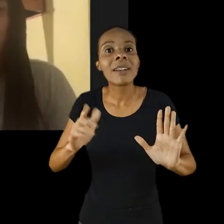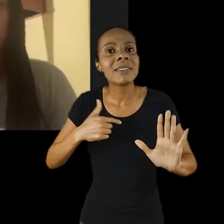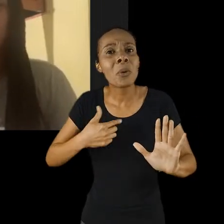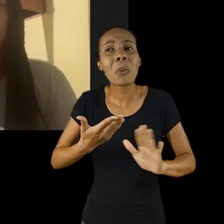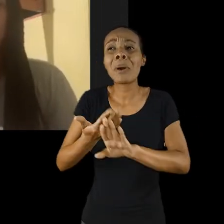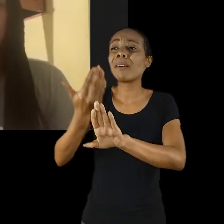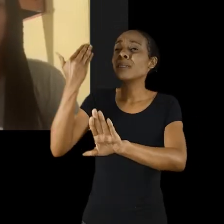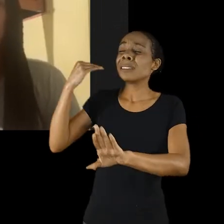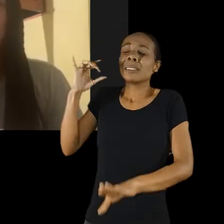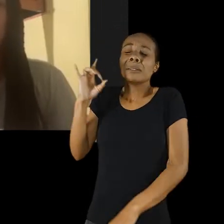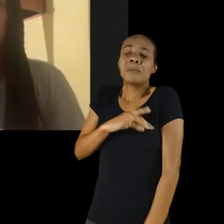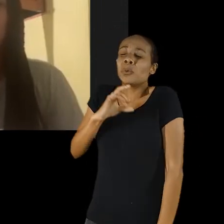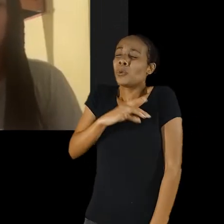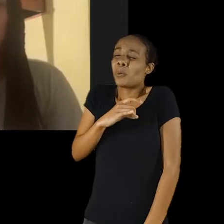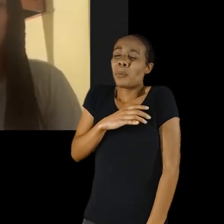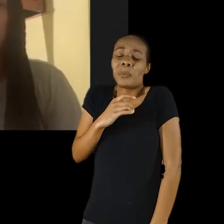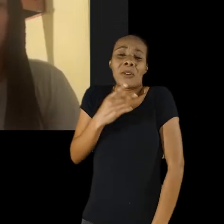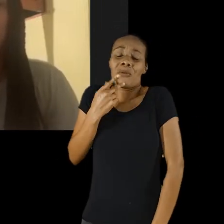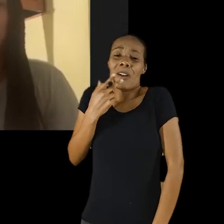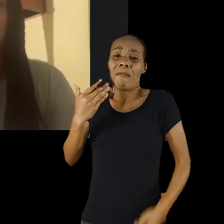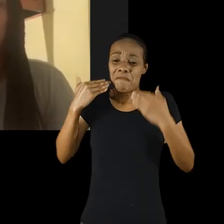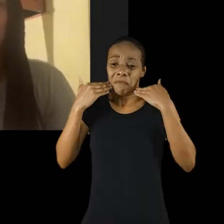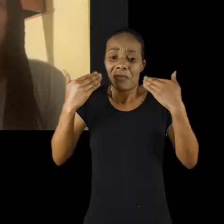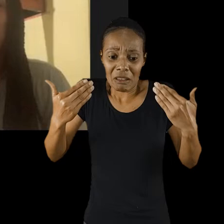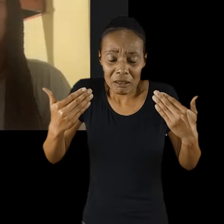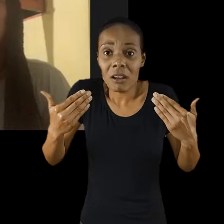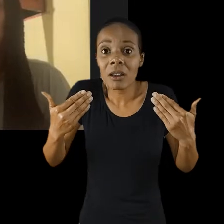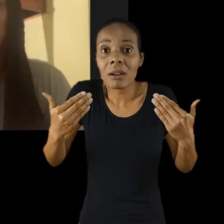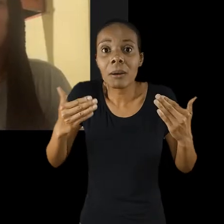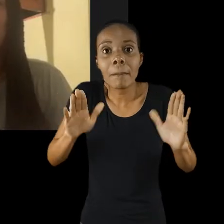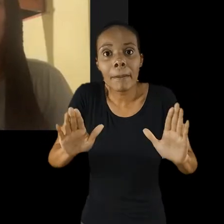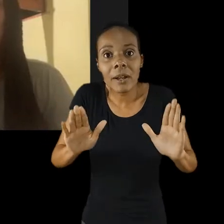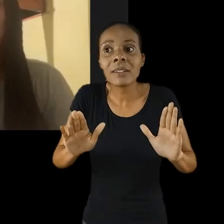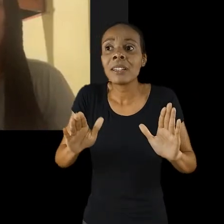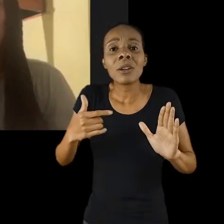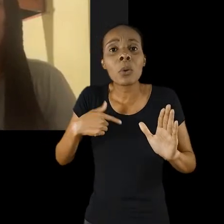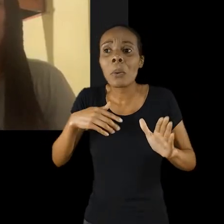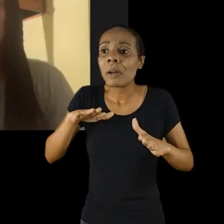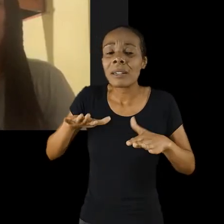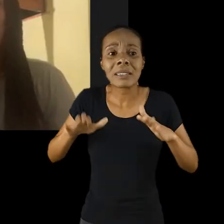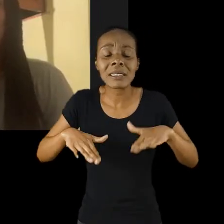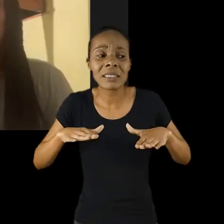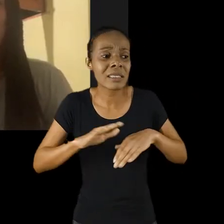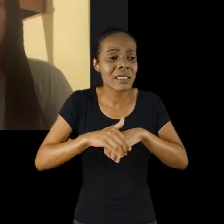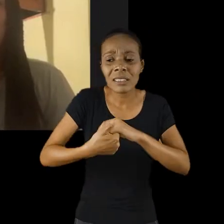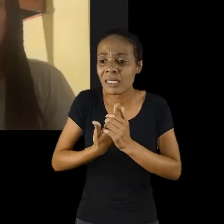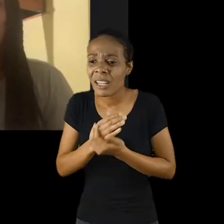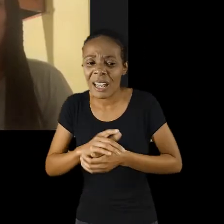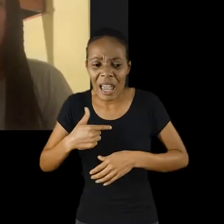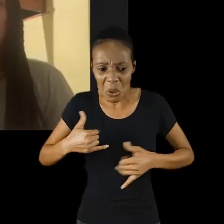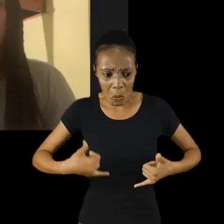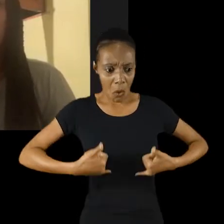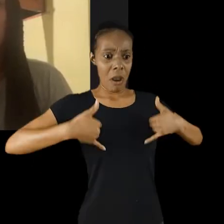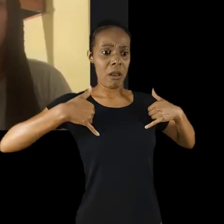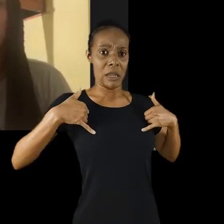por medo de alguém virar para mim e falar, soberbo você. E deu não conseguir lidar com isso se eu realmente for soberbo. Se